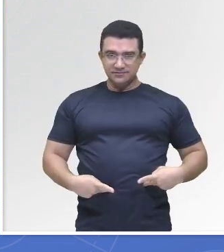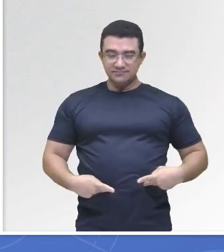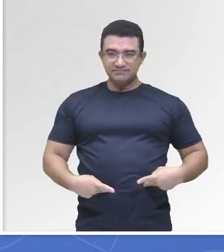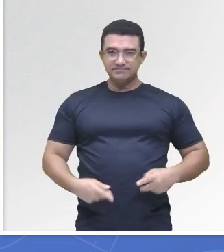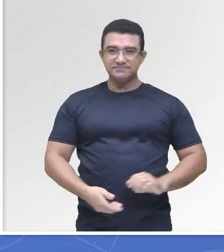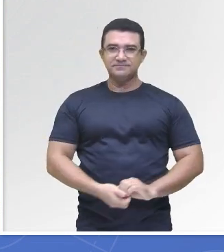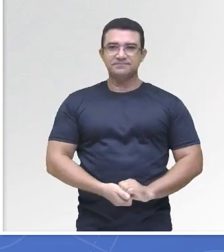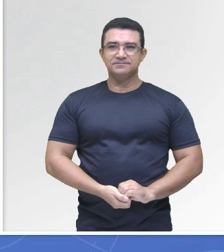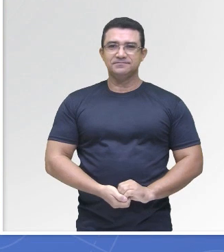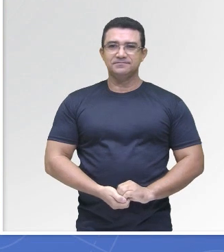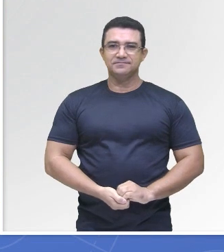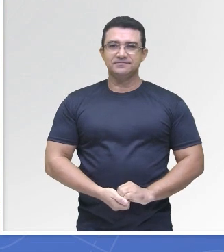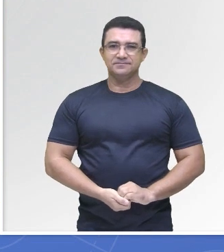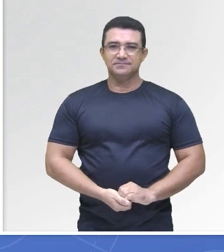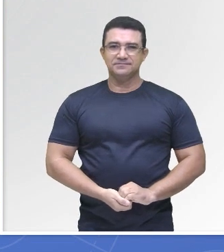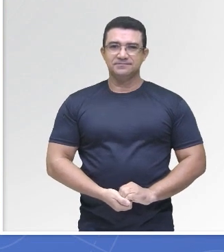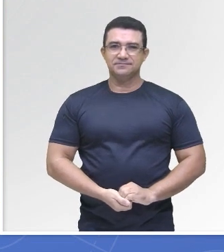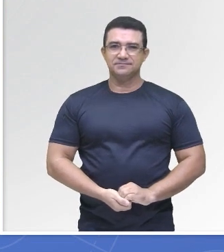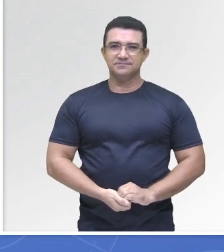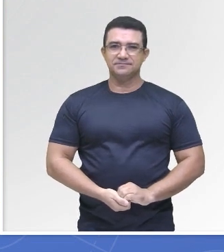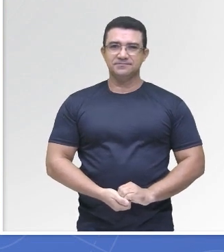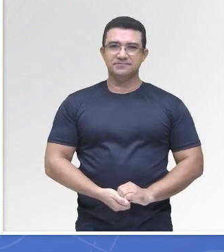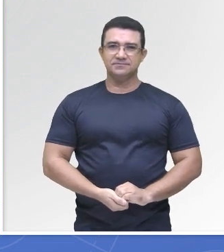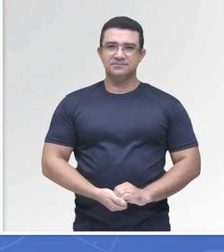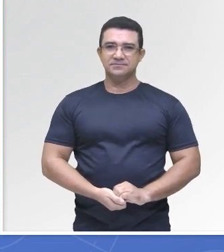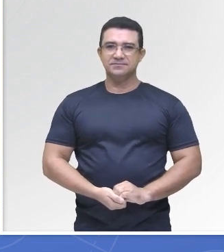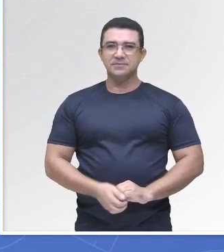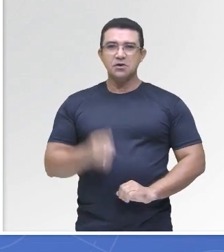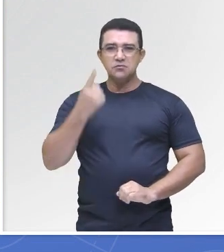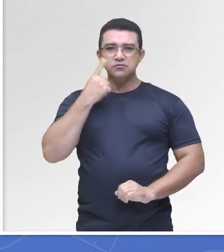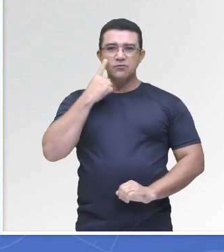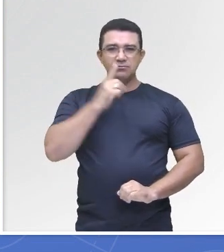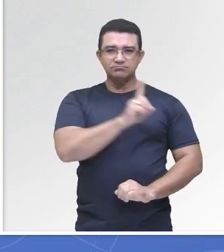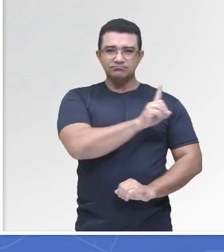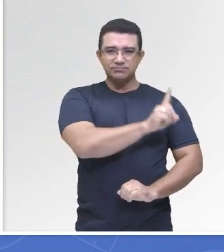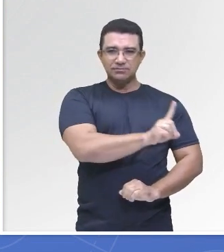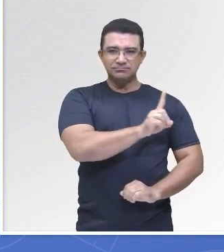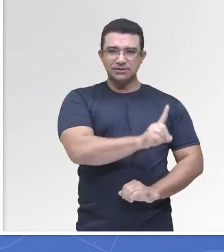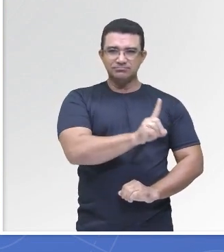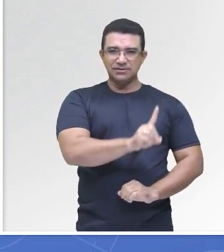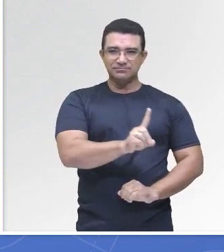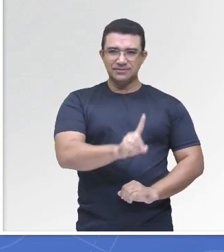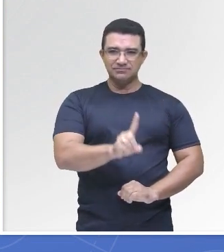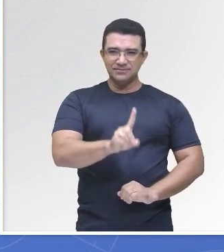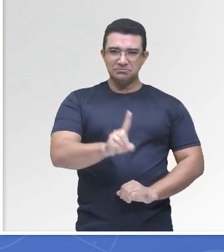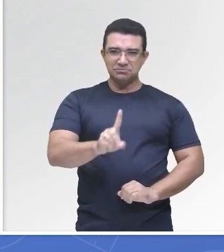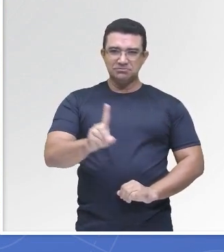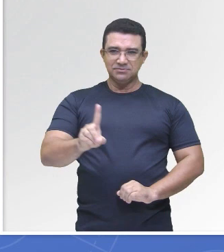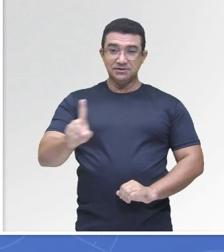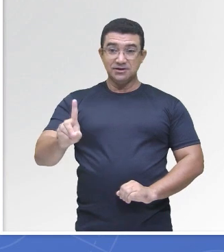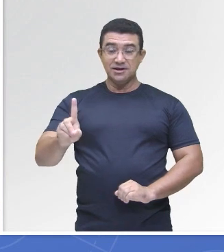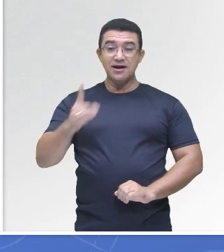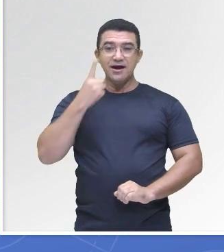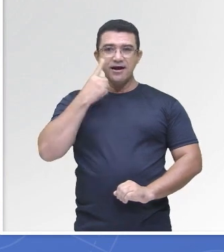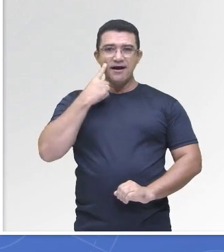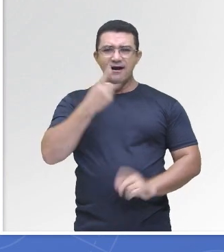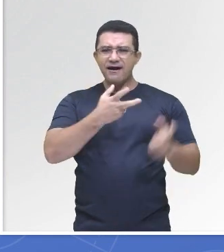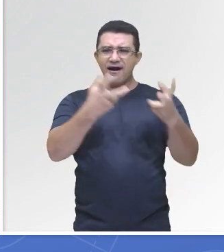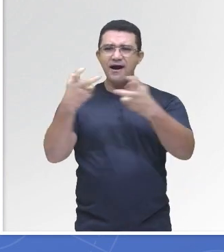bem, eles estão começando a chegar aqui com a gente na nossa aula e a gente tem